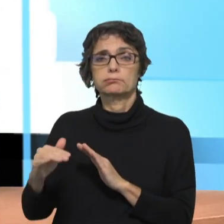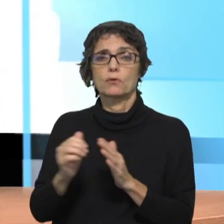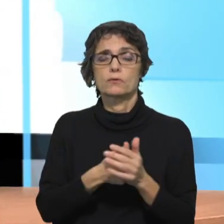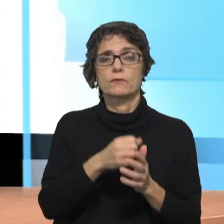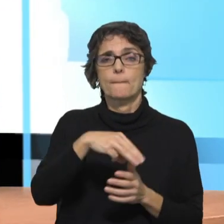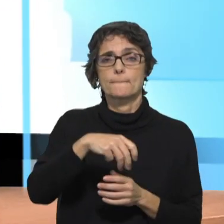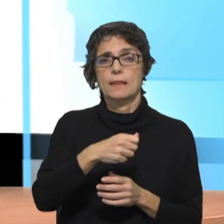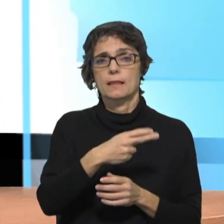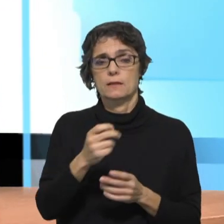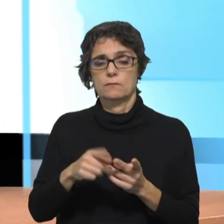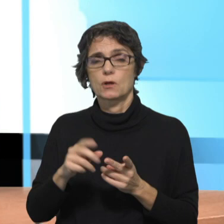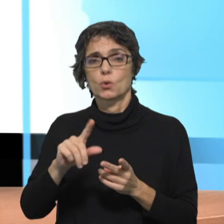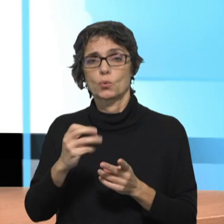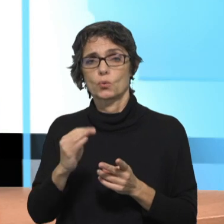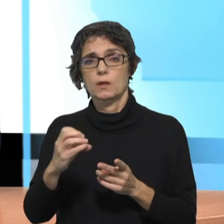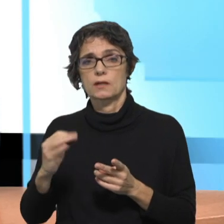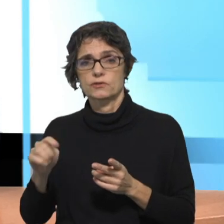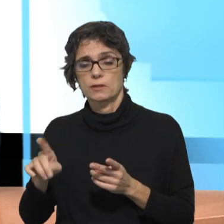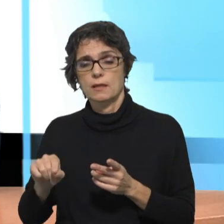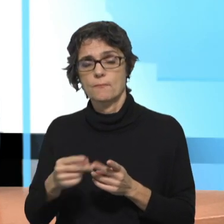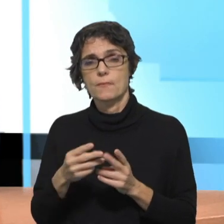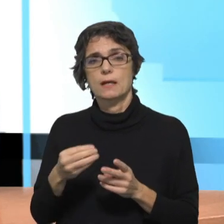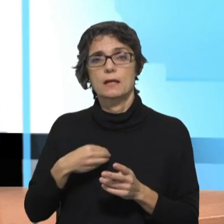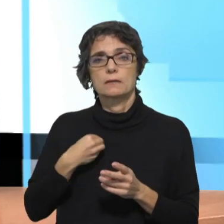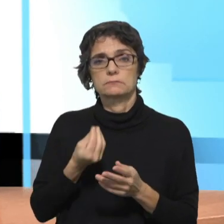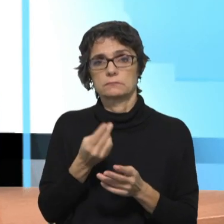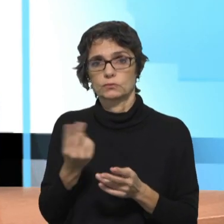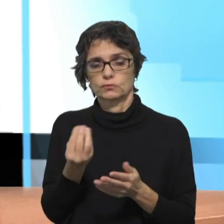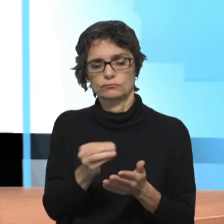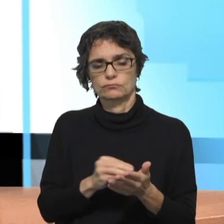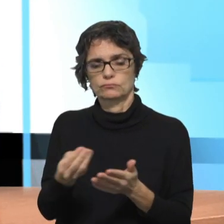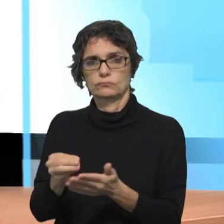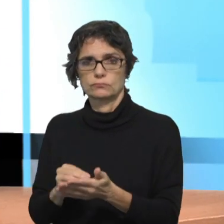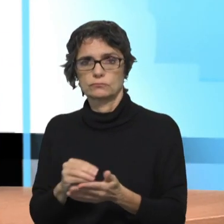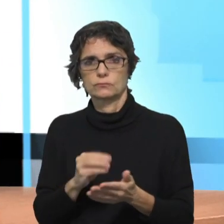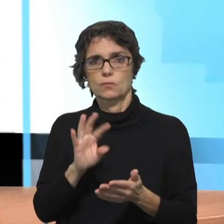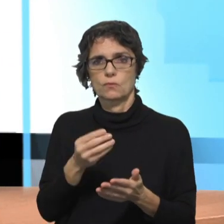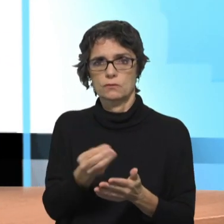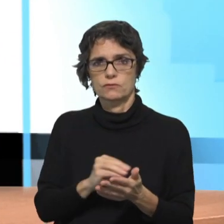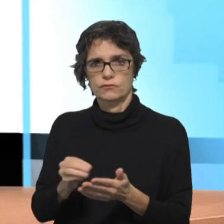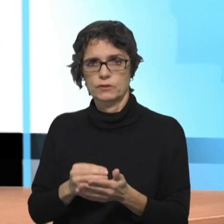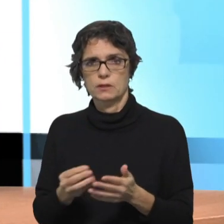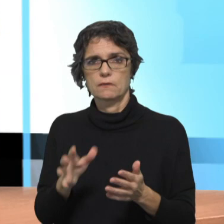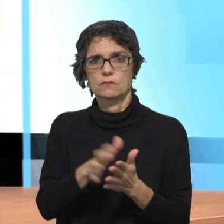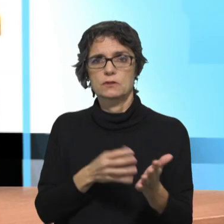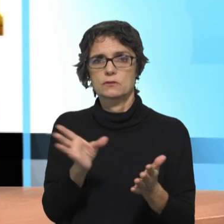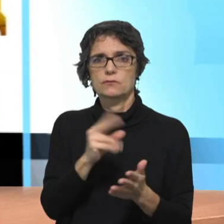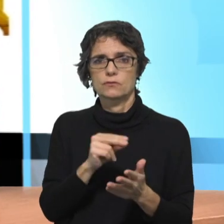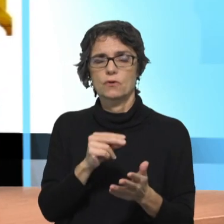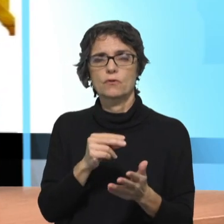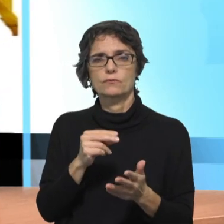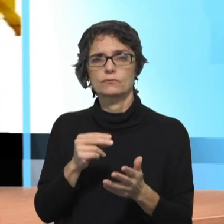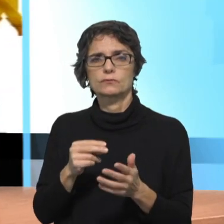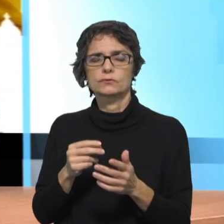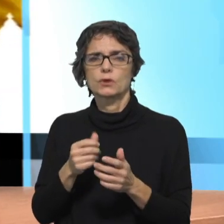Evangelho de Lucas, há a preocupação dos seus autores de mostrar como no Novo Testamento se cumprem as profecias.